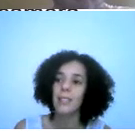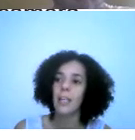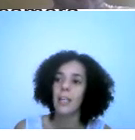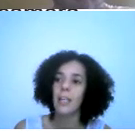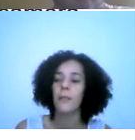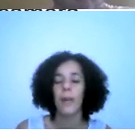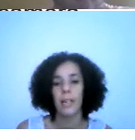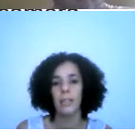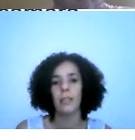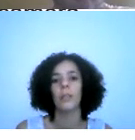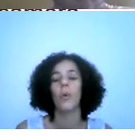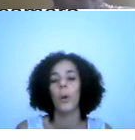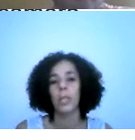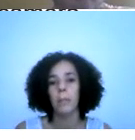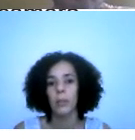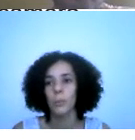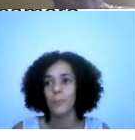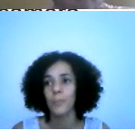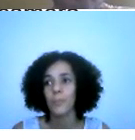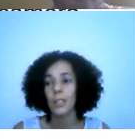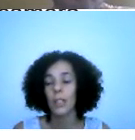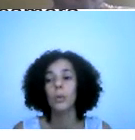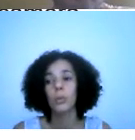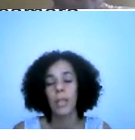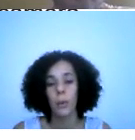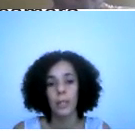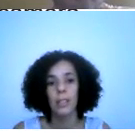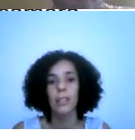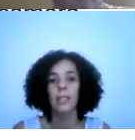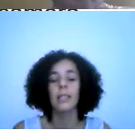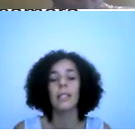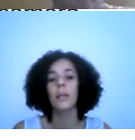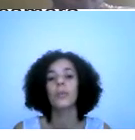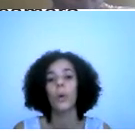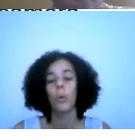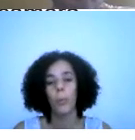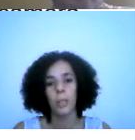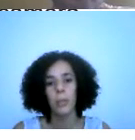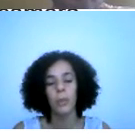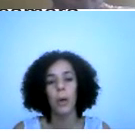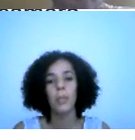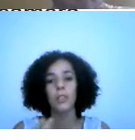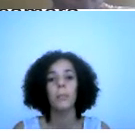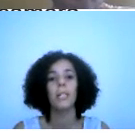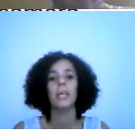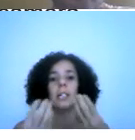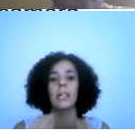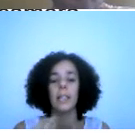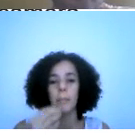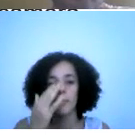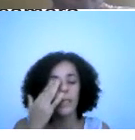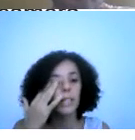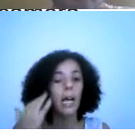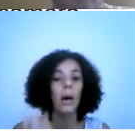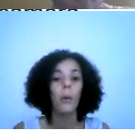eles interferem no comportamento do saguim, né, não só no comportamento animal, mas também,